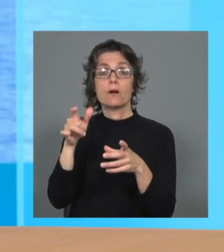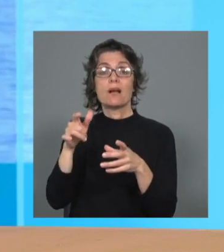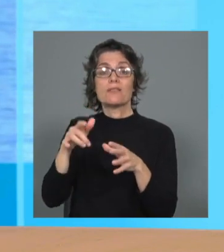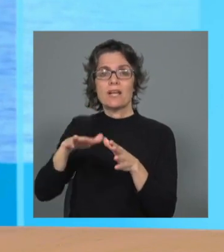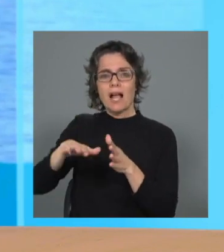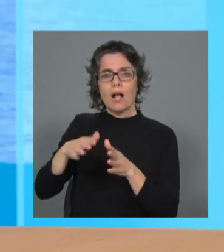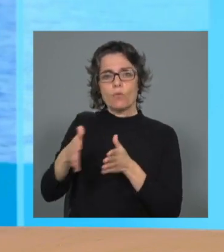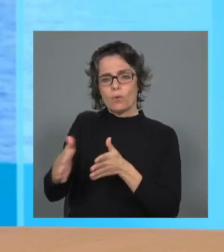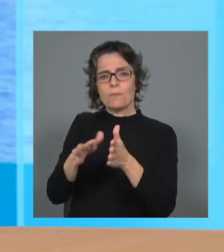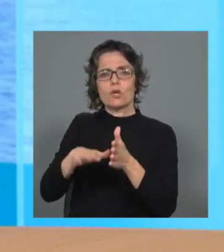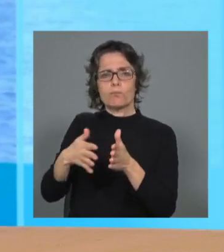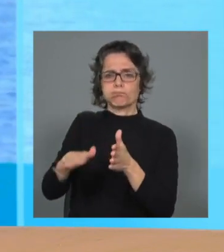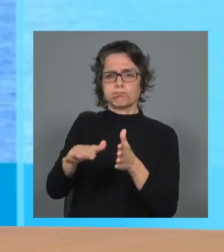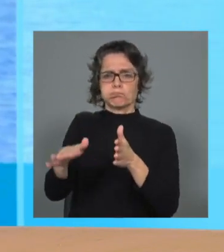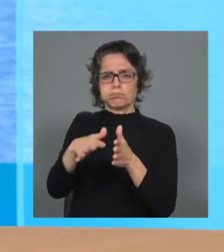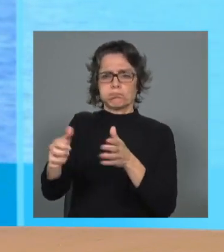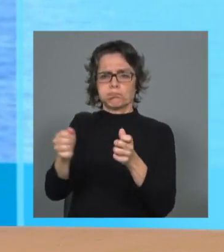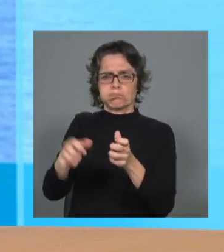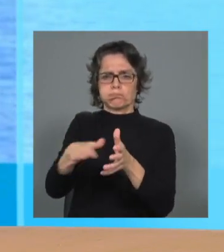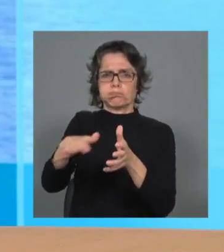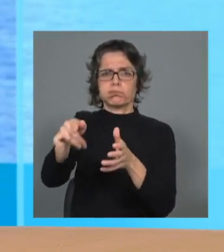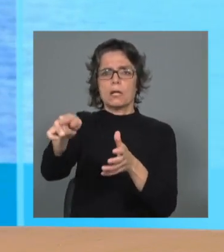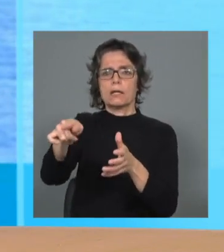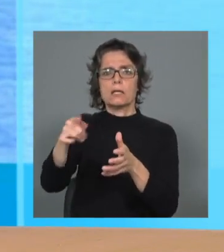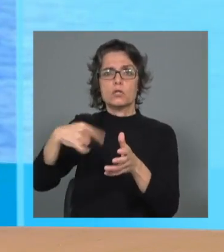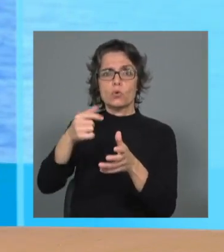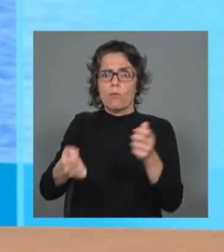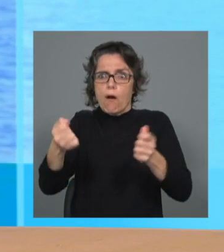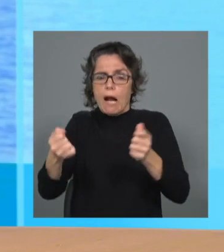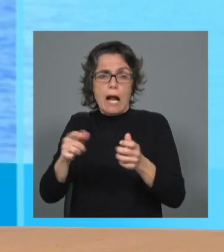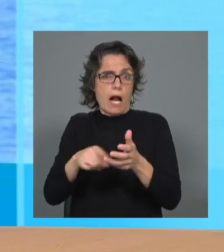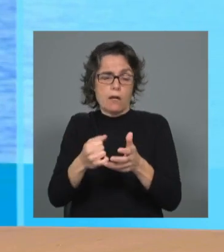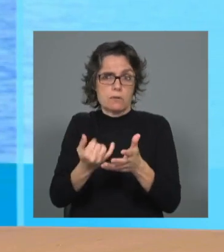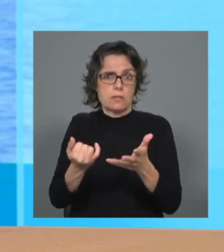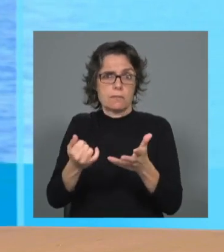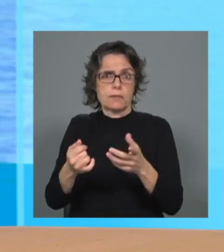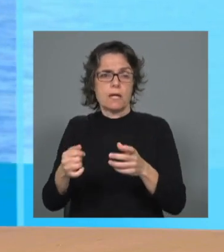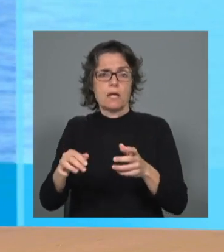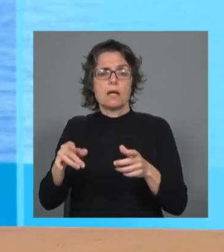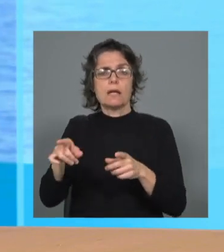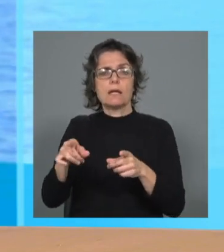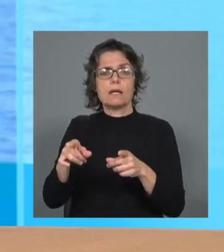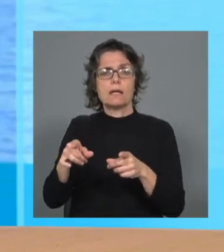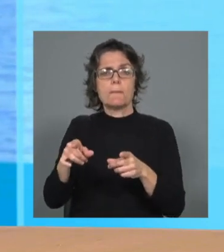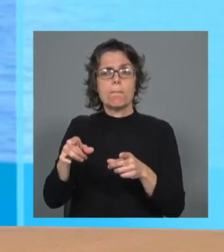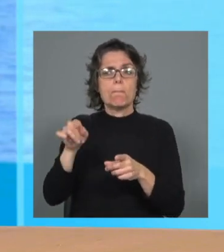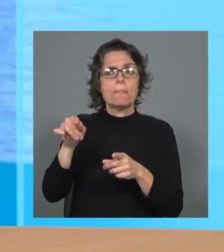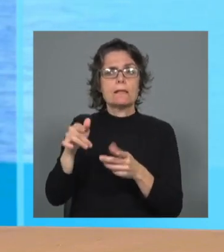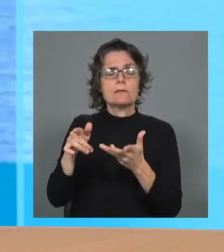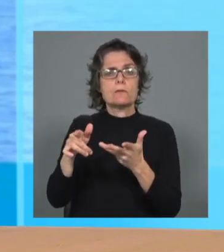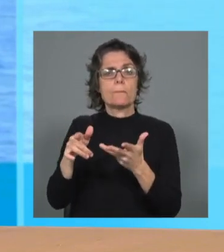terra batida, onde temos que fazer quase todo o percurso de carro. E, de facto, aqui ainda, para mim, torna-se